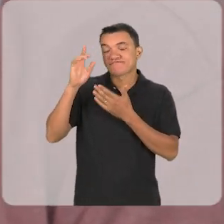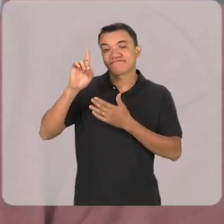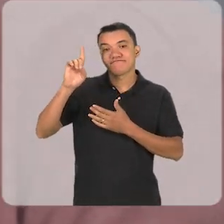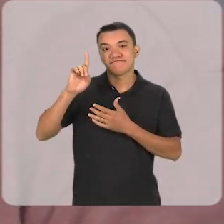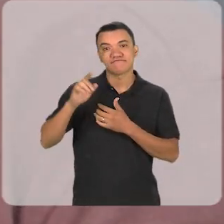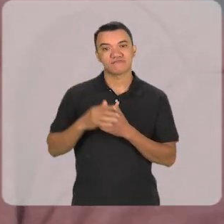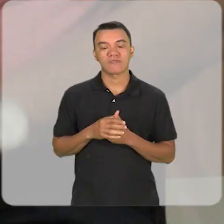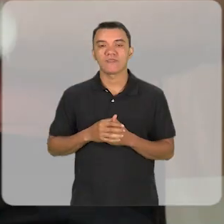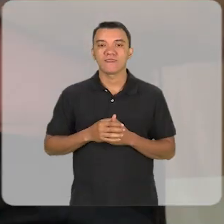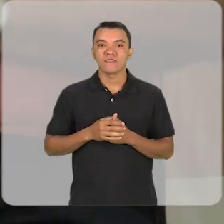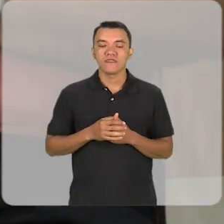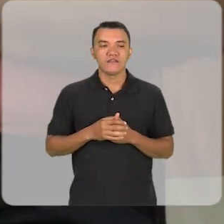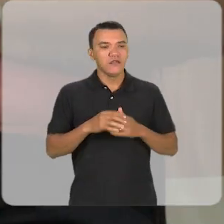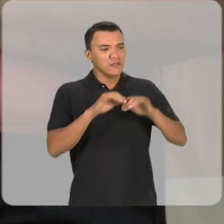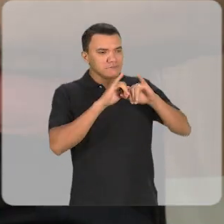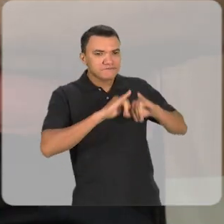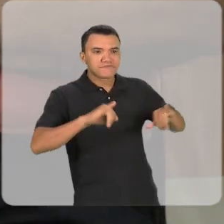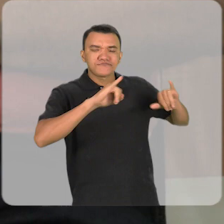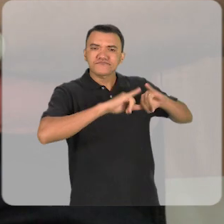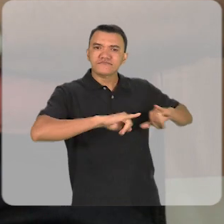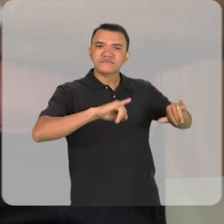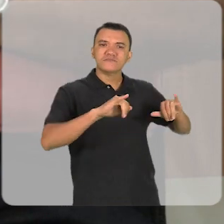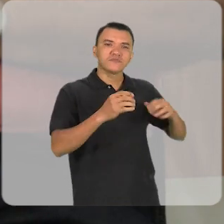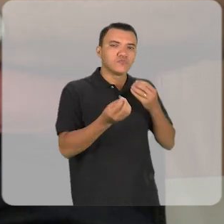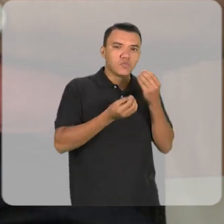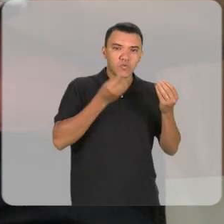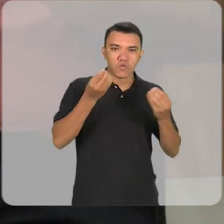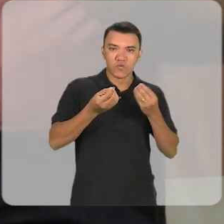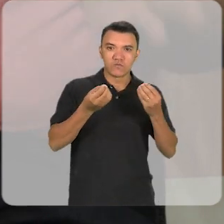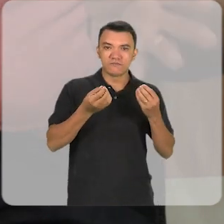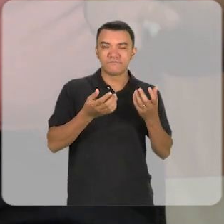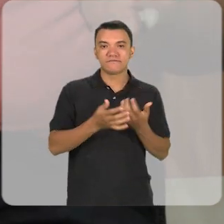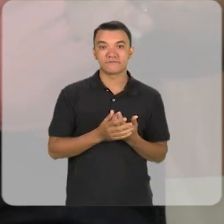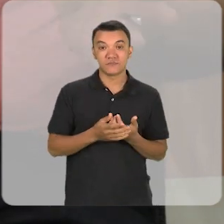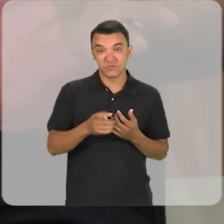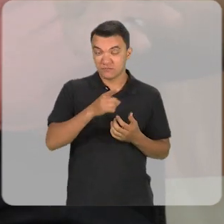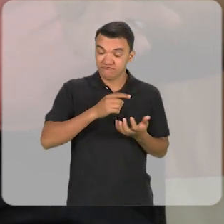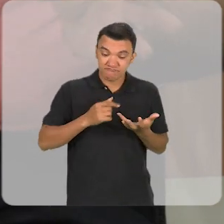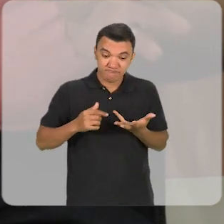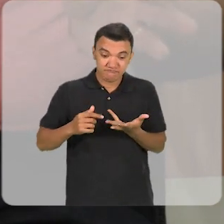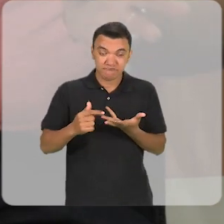esses anúncios? Nós temos uma qualidade muito grande. Nós,